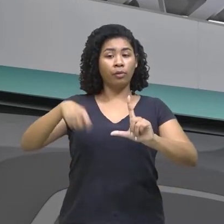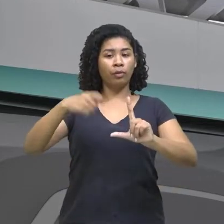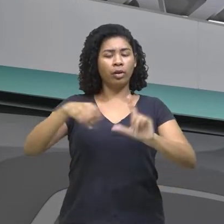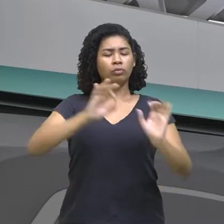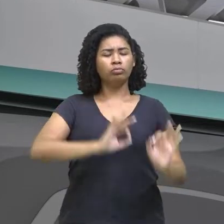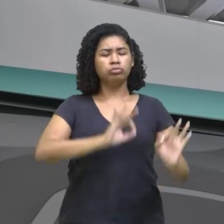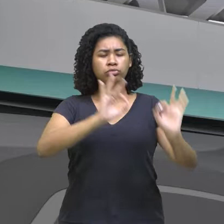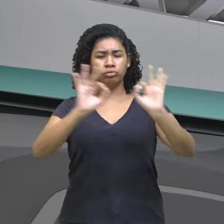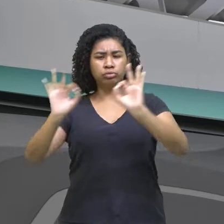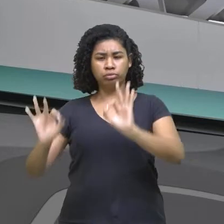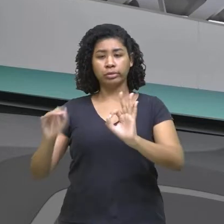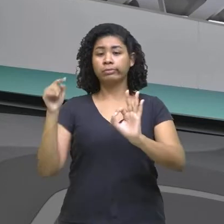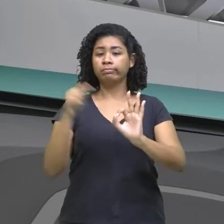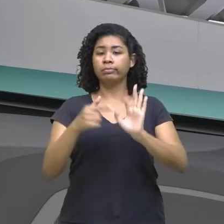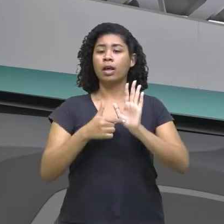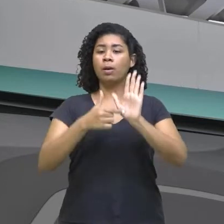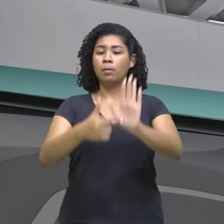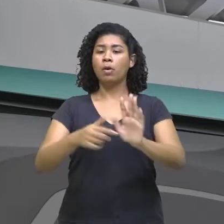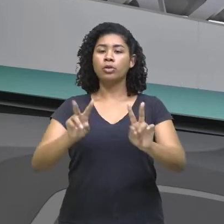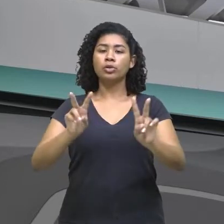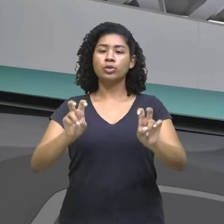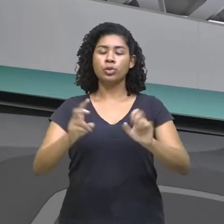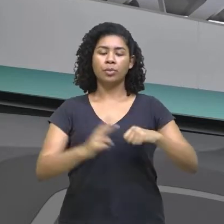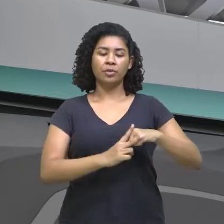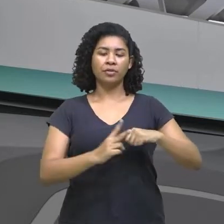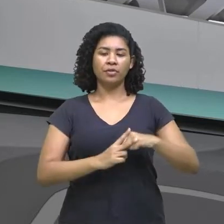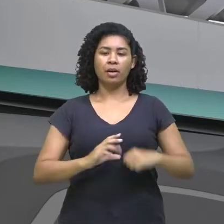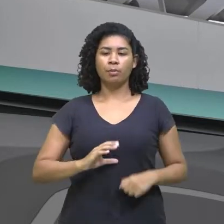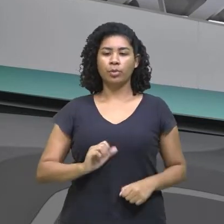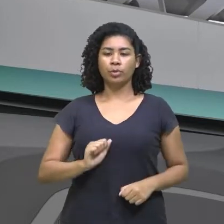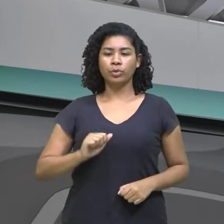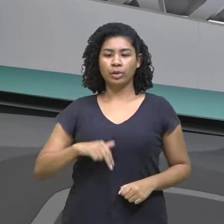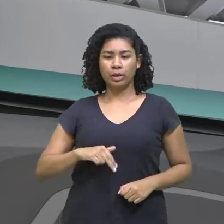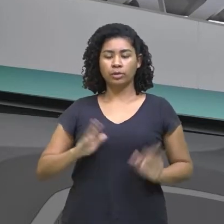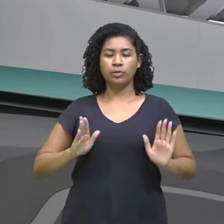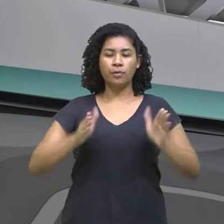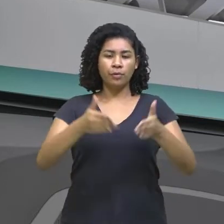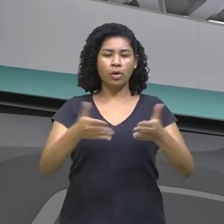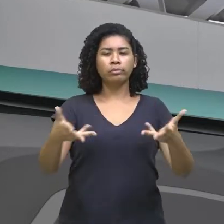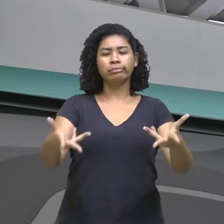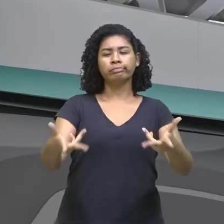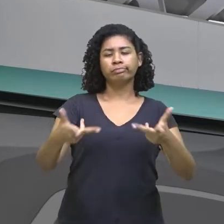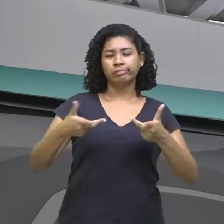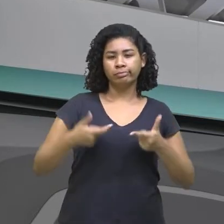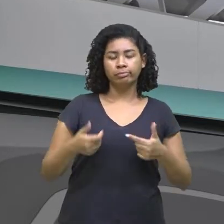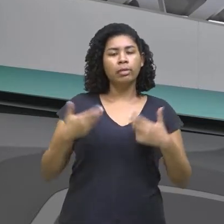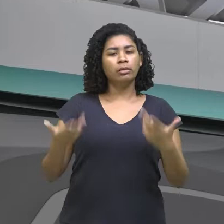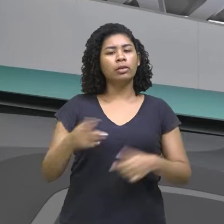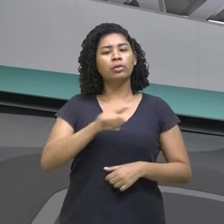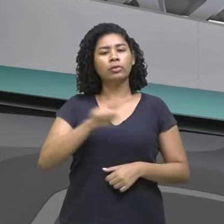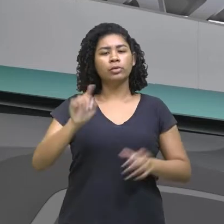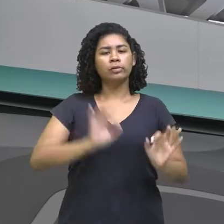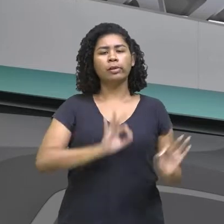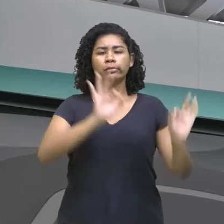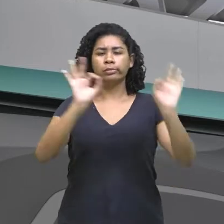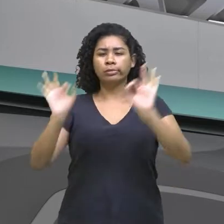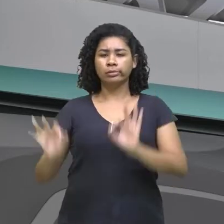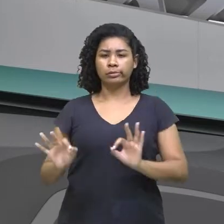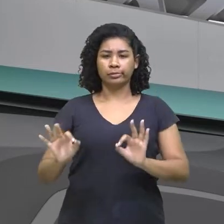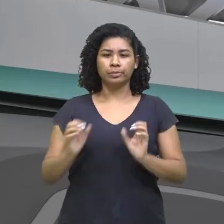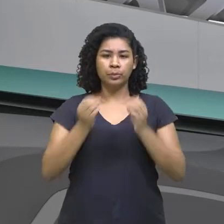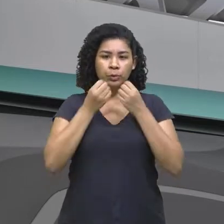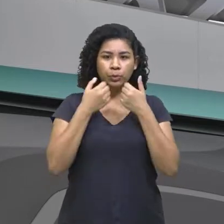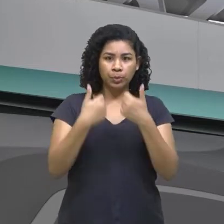verbo can. Isso, esse mesmo, que fala sobre habilidades. Então, vocês vão acompanhar nesse vídeo falando sobre